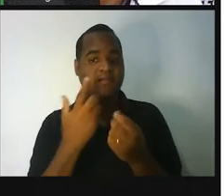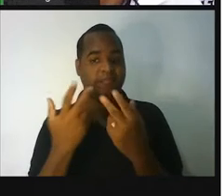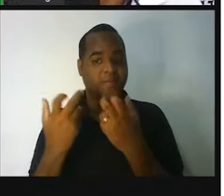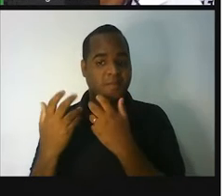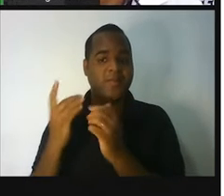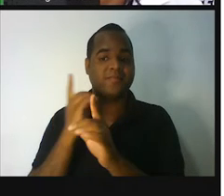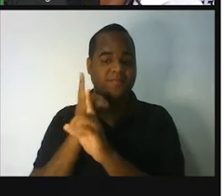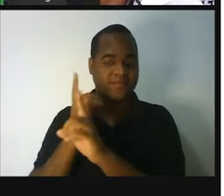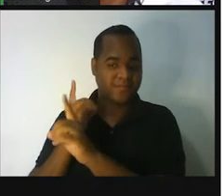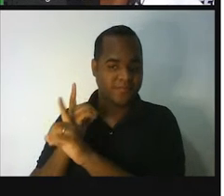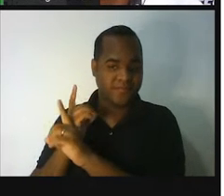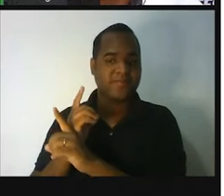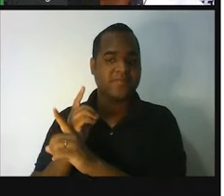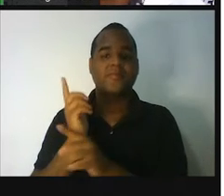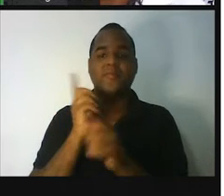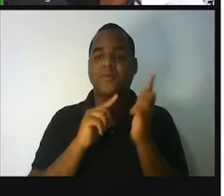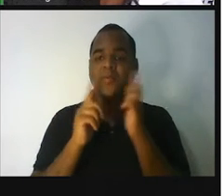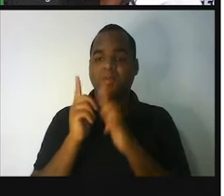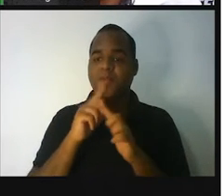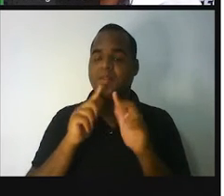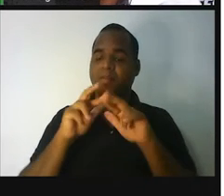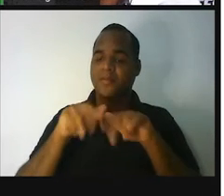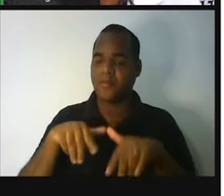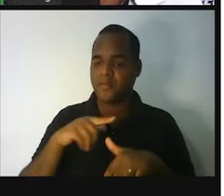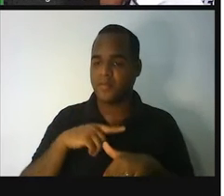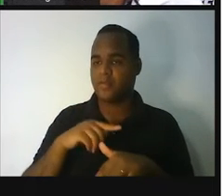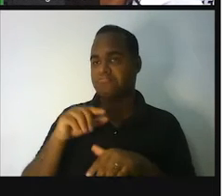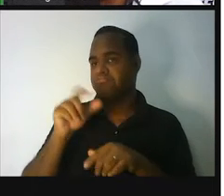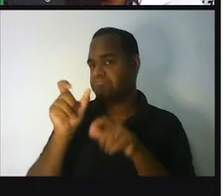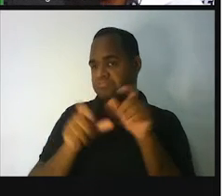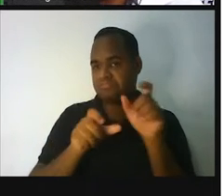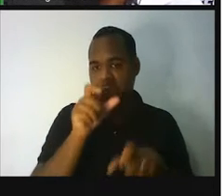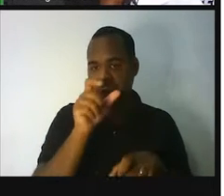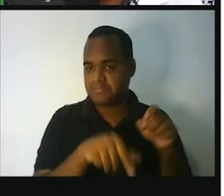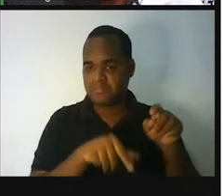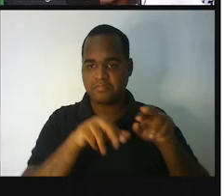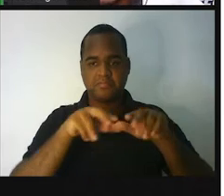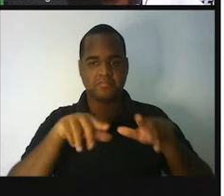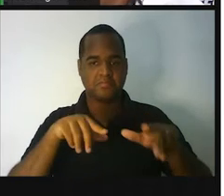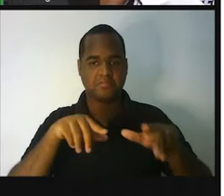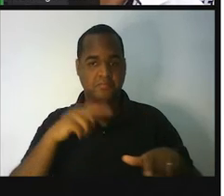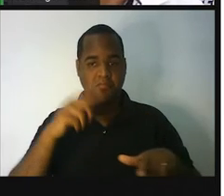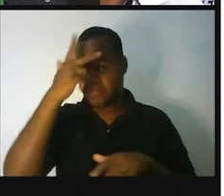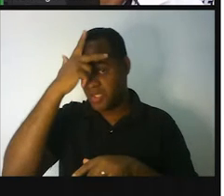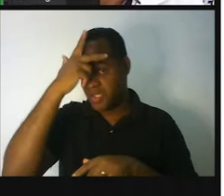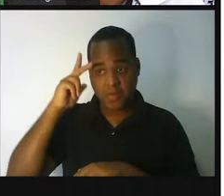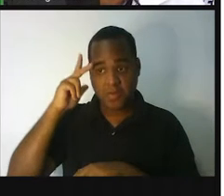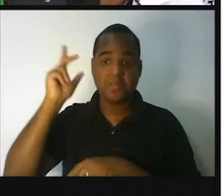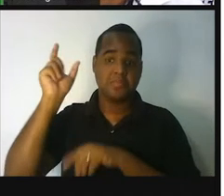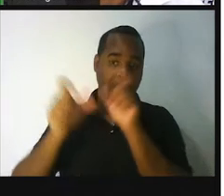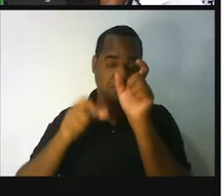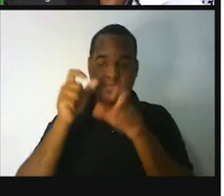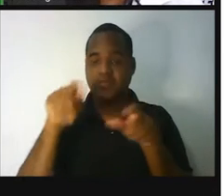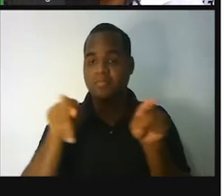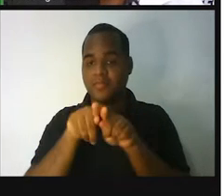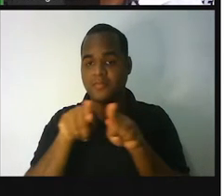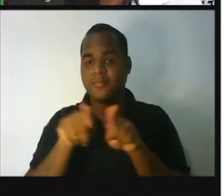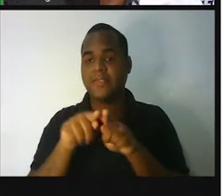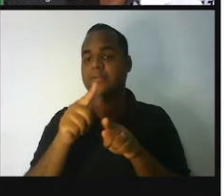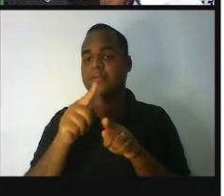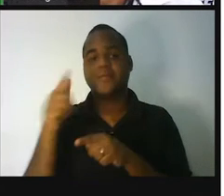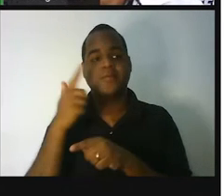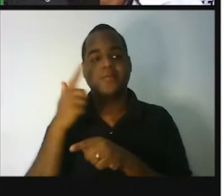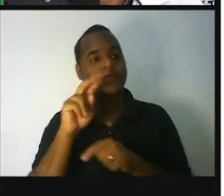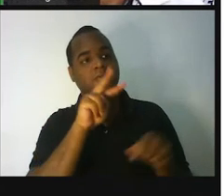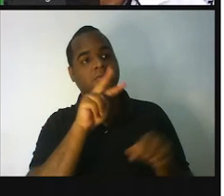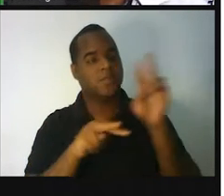a gente consegue perceber coisas ela é menos objetos as pessoas inclusive é tudo à